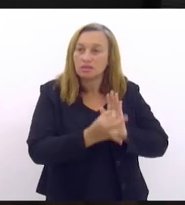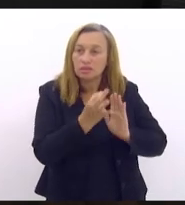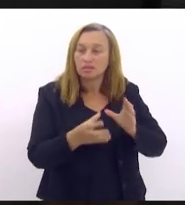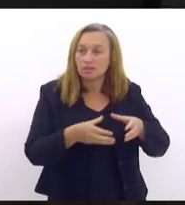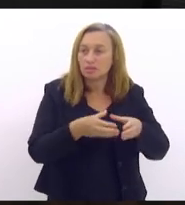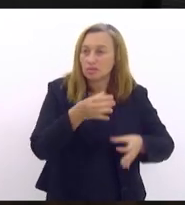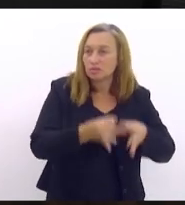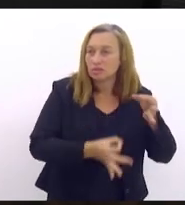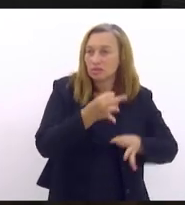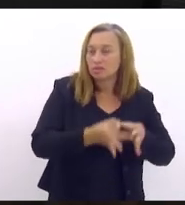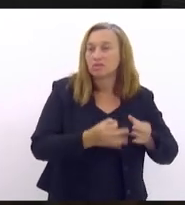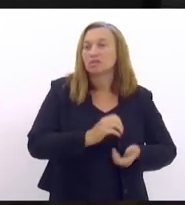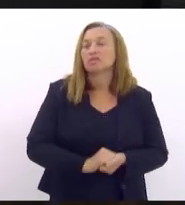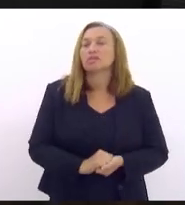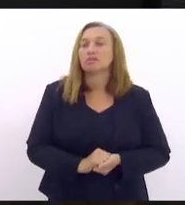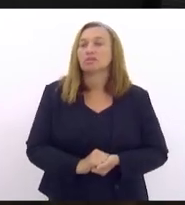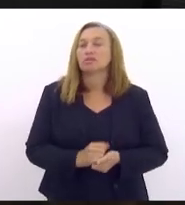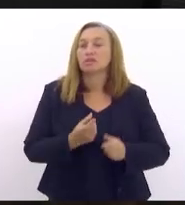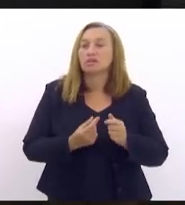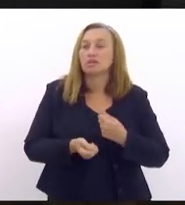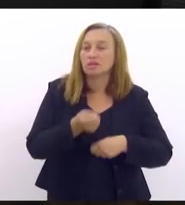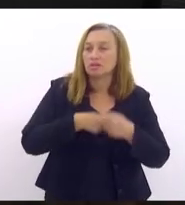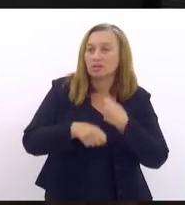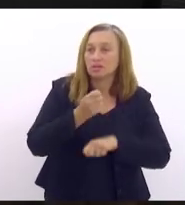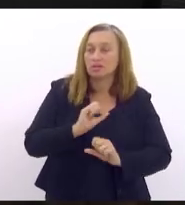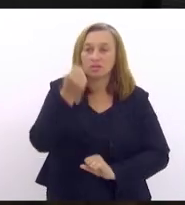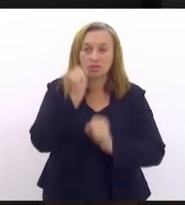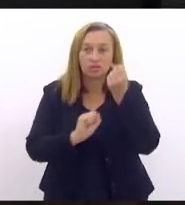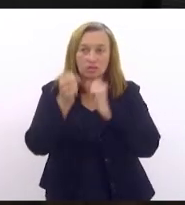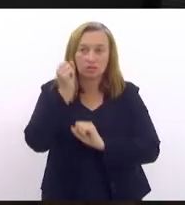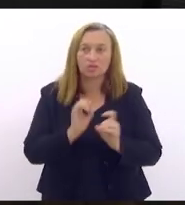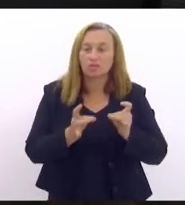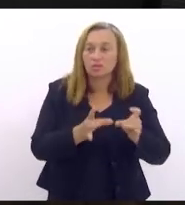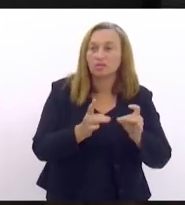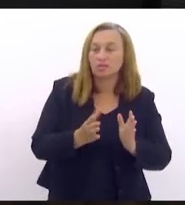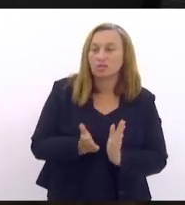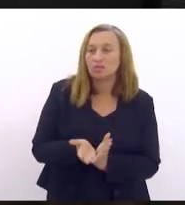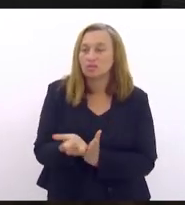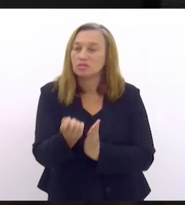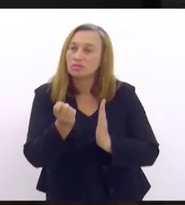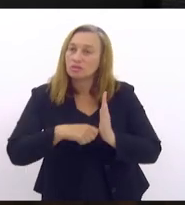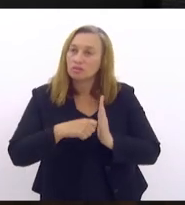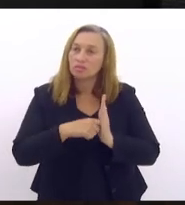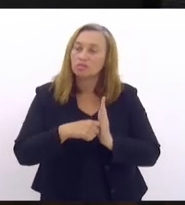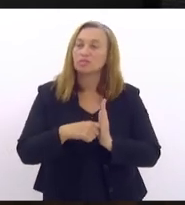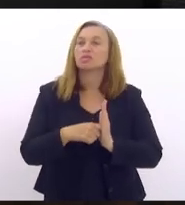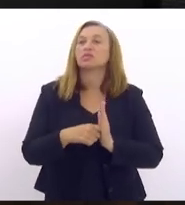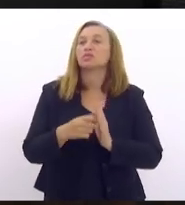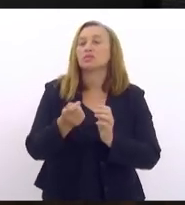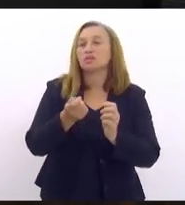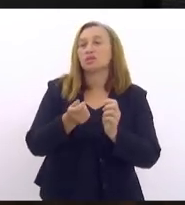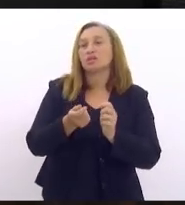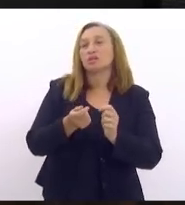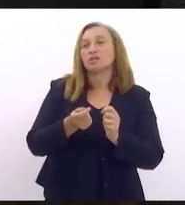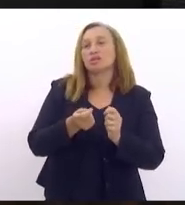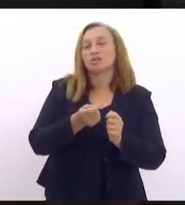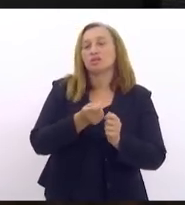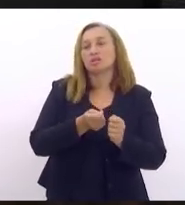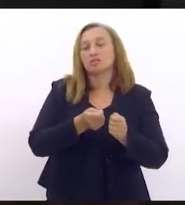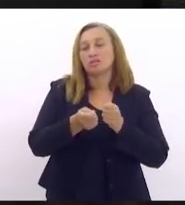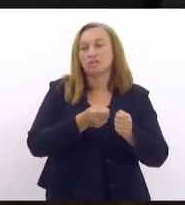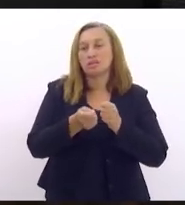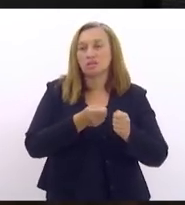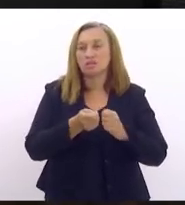de Constituição e Justiça, de Economia, Indústria e Comércio, de Tributação, Controle da Arrecadação Estadual, Fiscalização dos